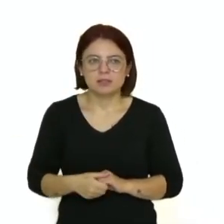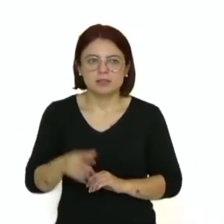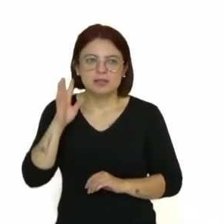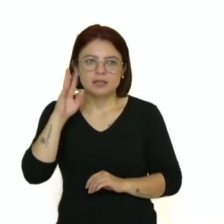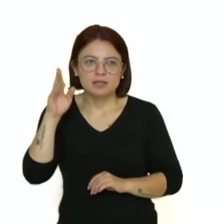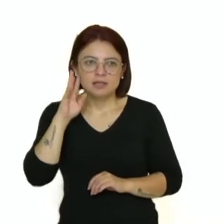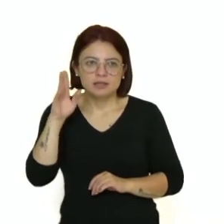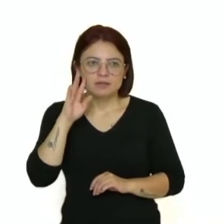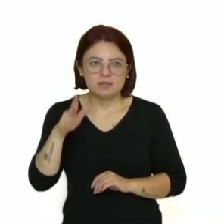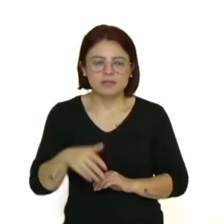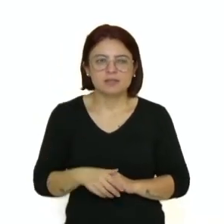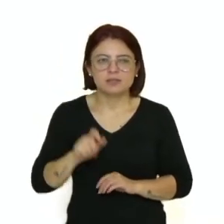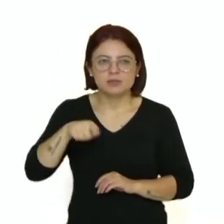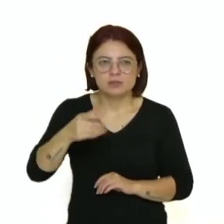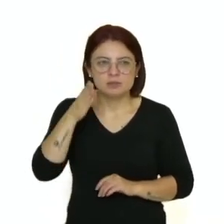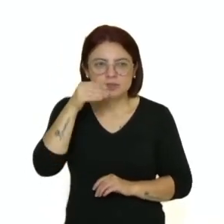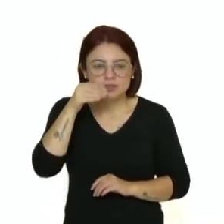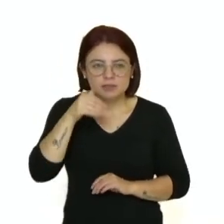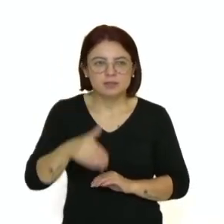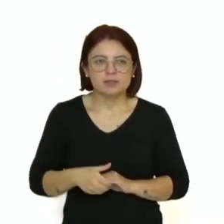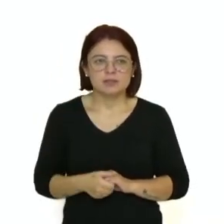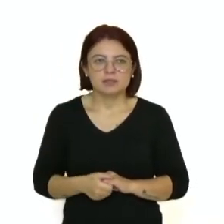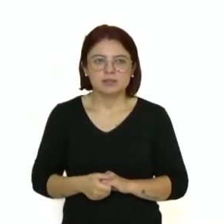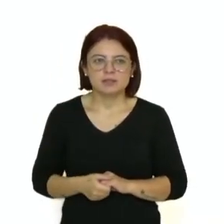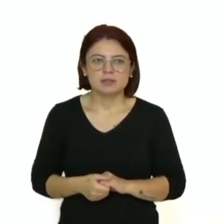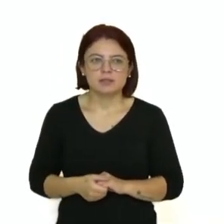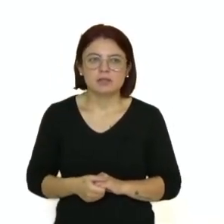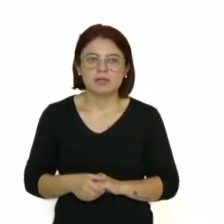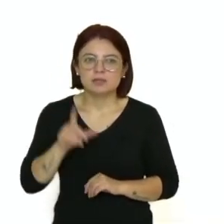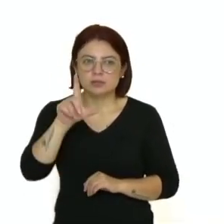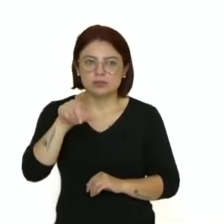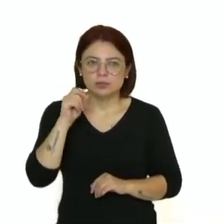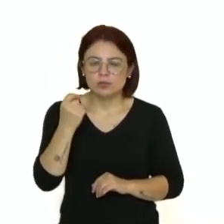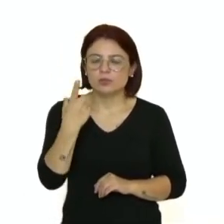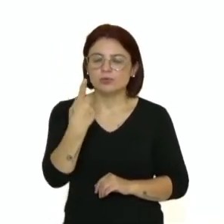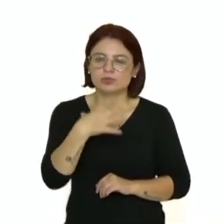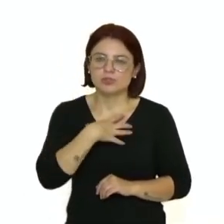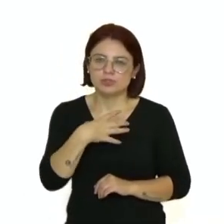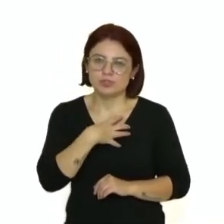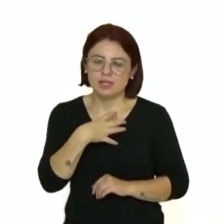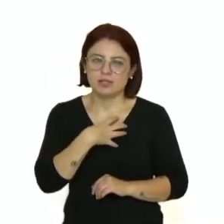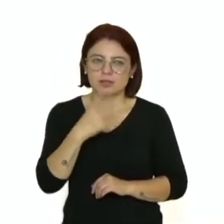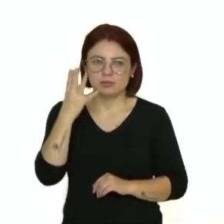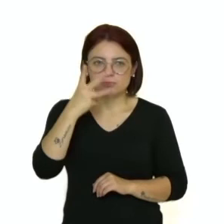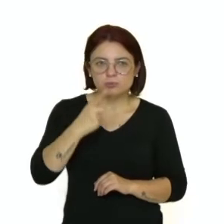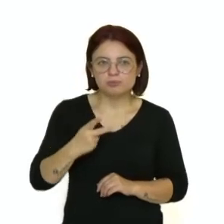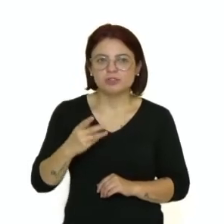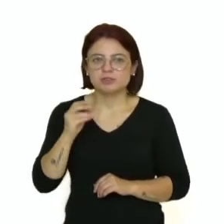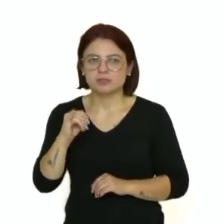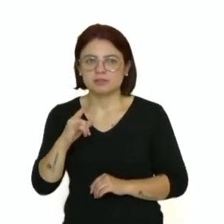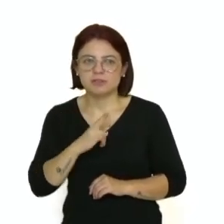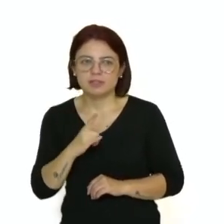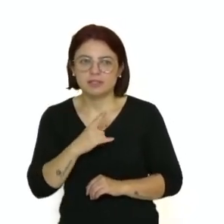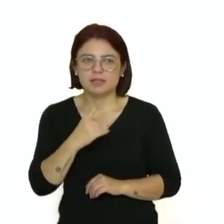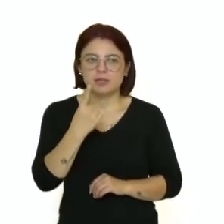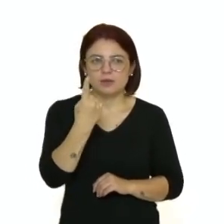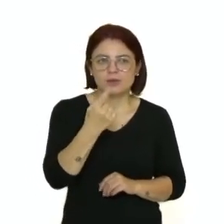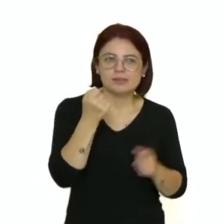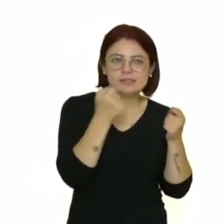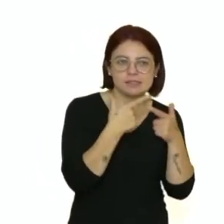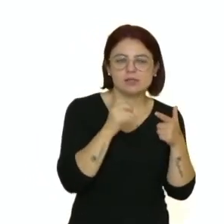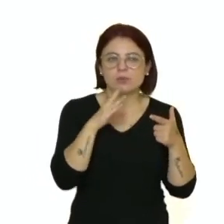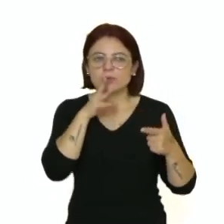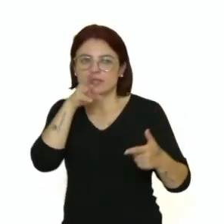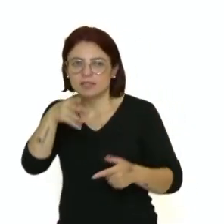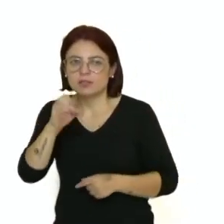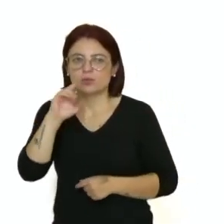Reflita sobre curiosidades que isso desperta em você. Escolha uma estética, né? Ou seja, seu texto vai ter humor, crítica,